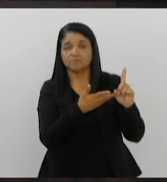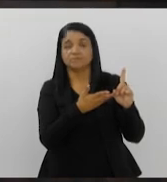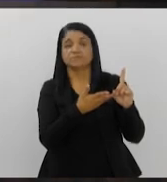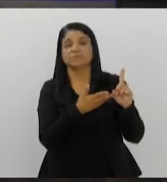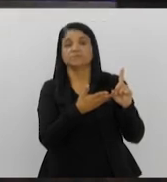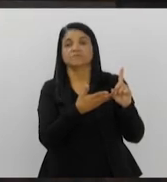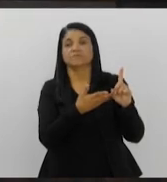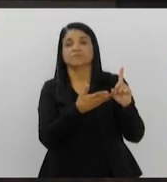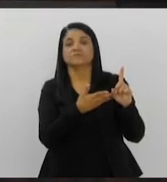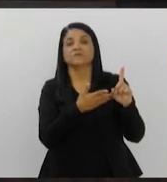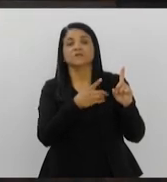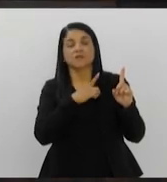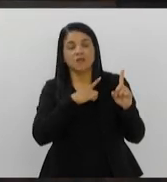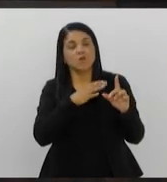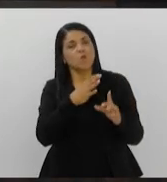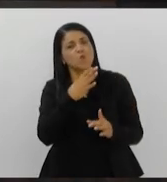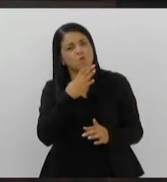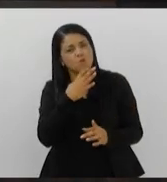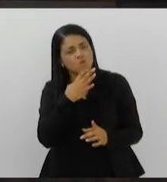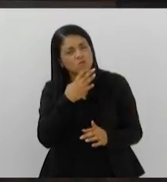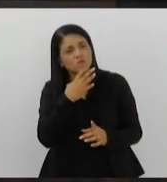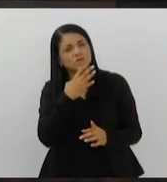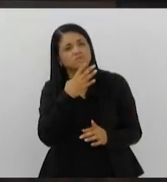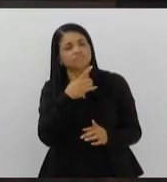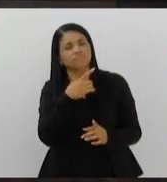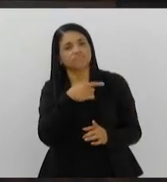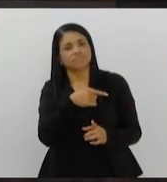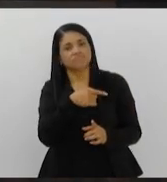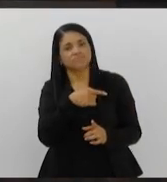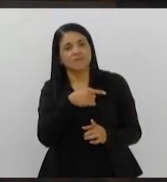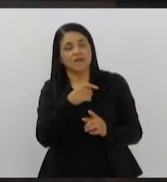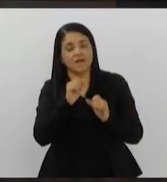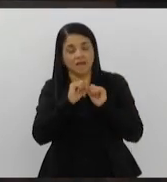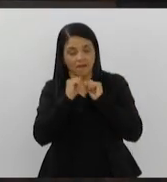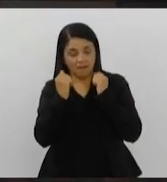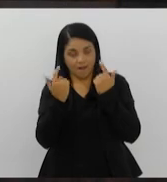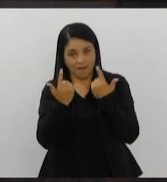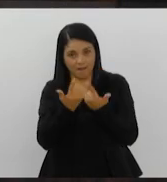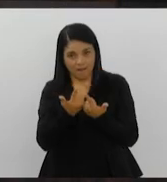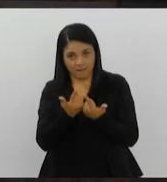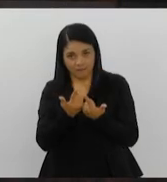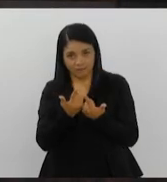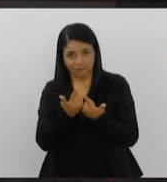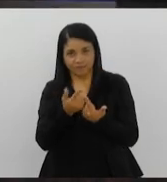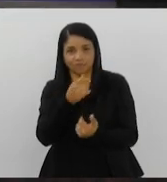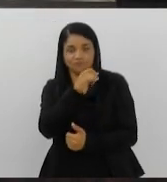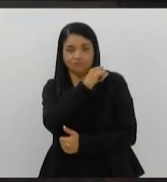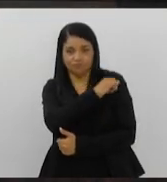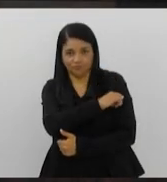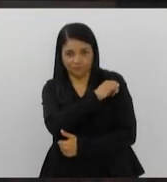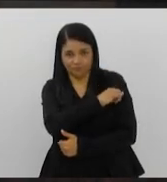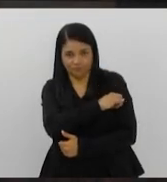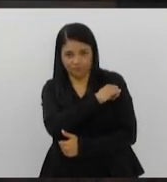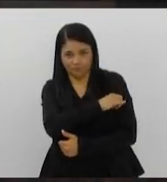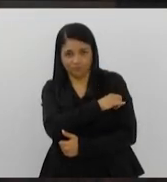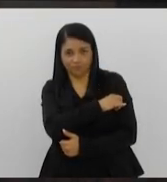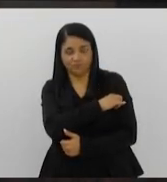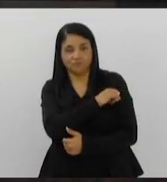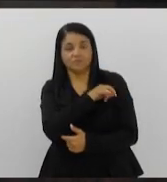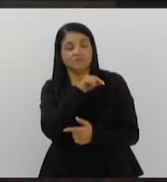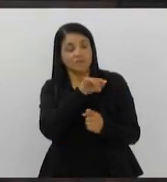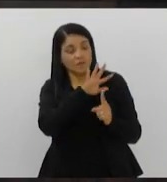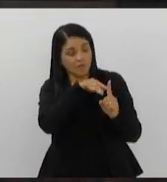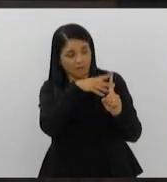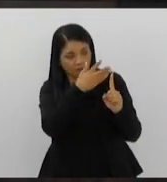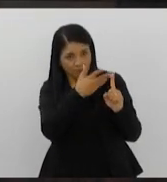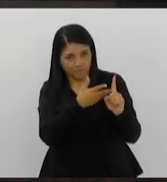Afonso é um reconhecimento que a Assembleia do Estado do Rio de Janeiro faz ao senhor